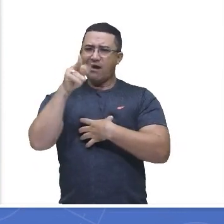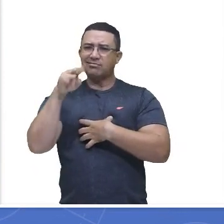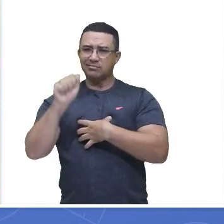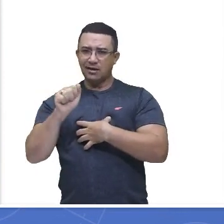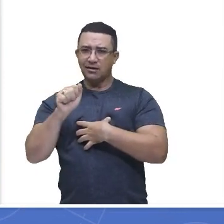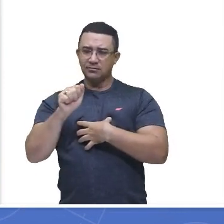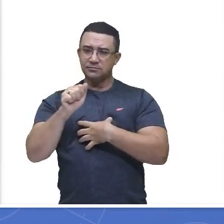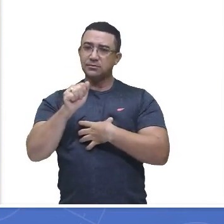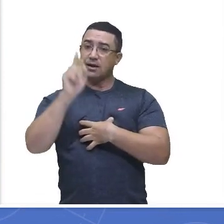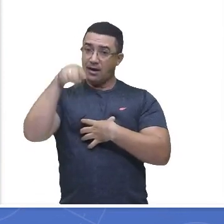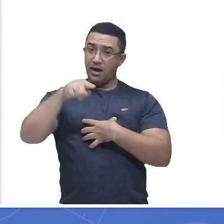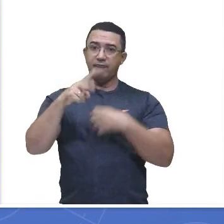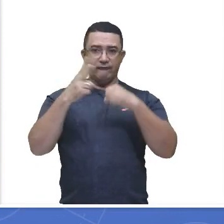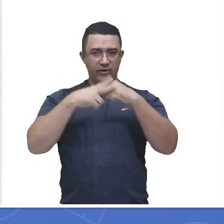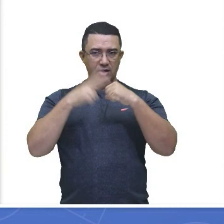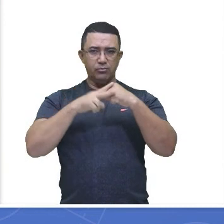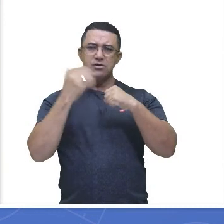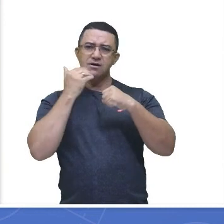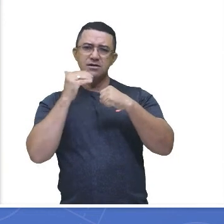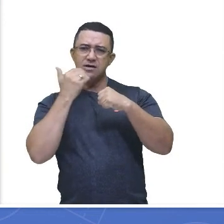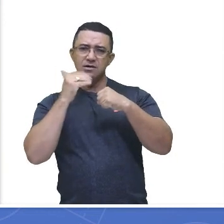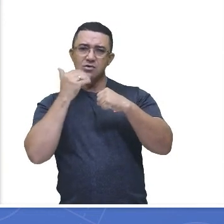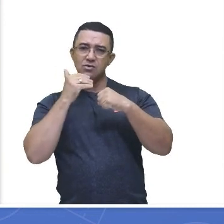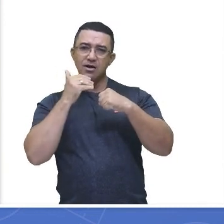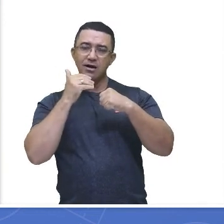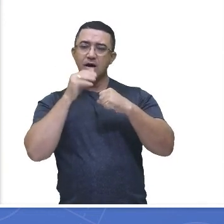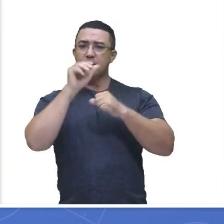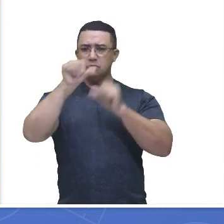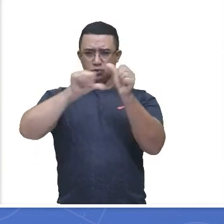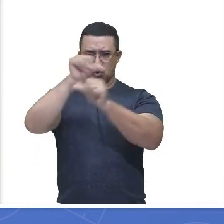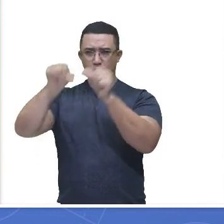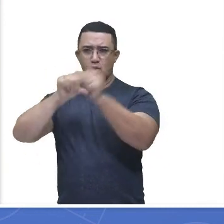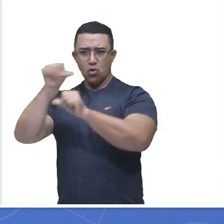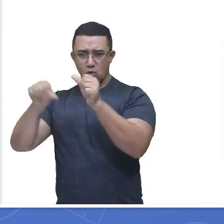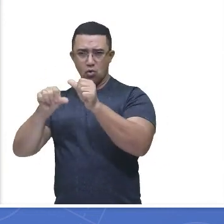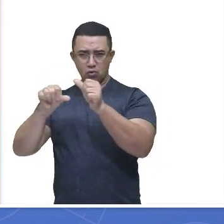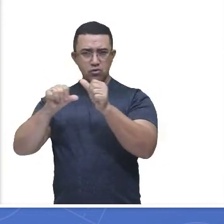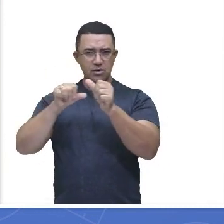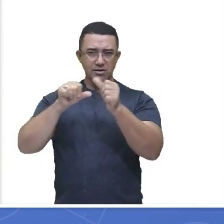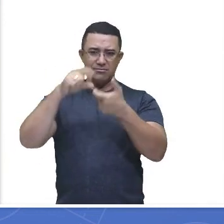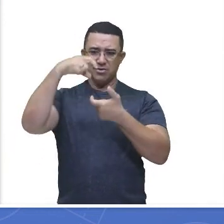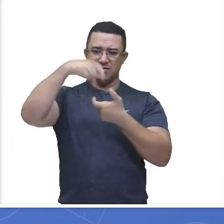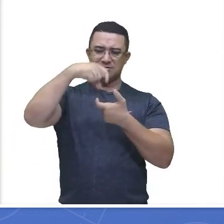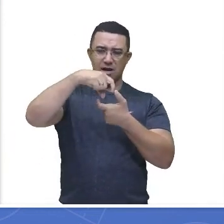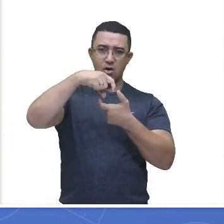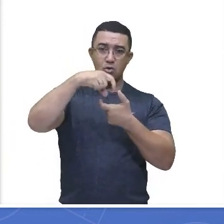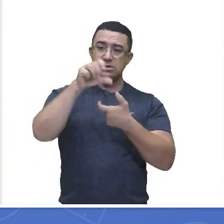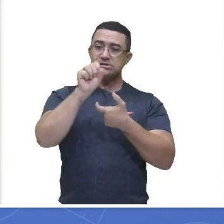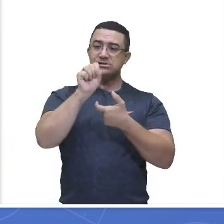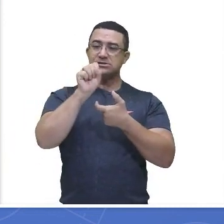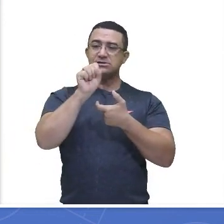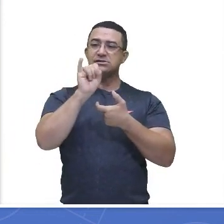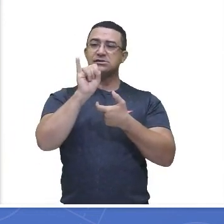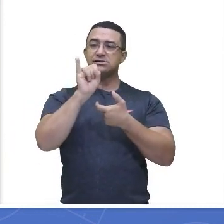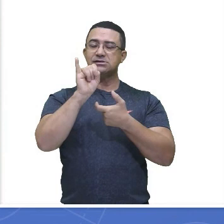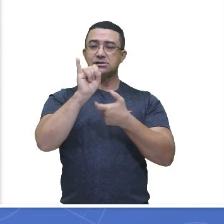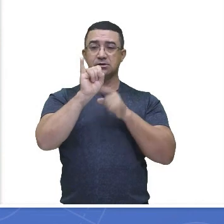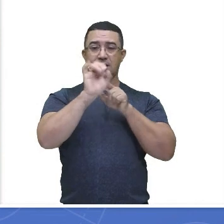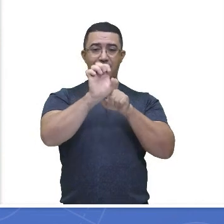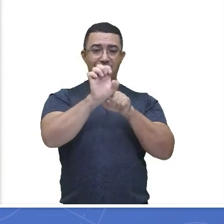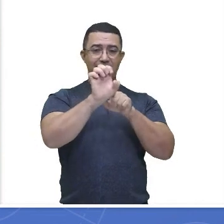verbo irregular. Ele sofre, né, uma alteração no seu radical, na letra E, que muda